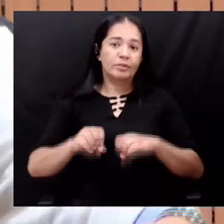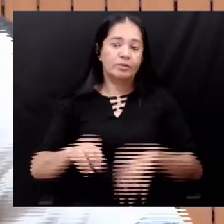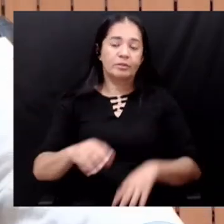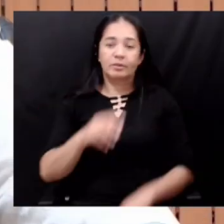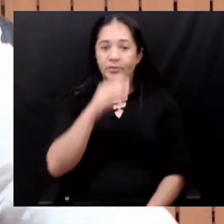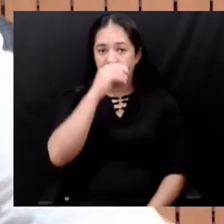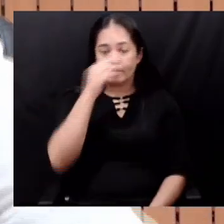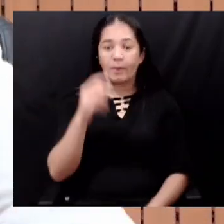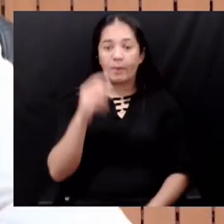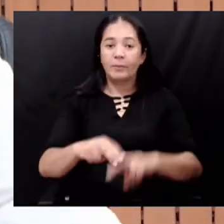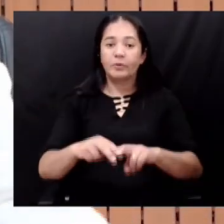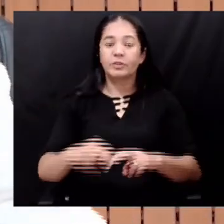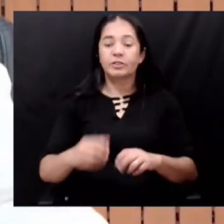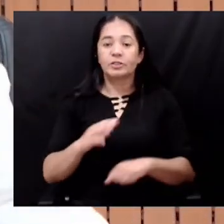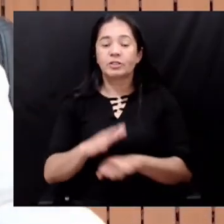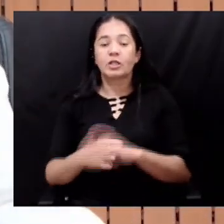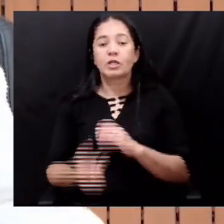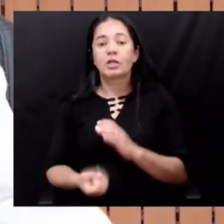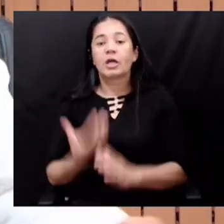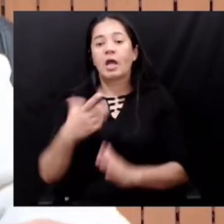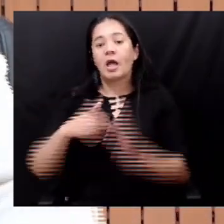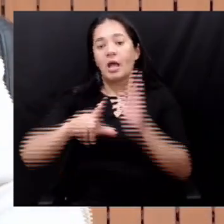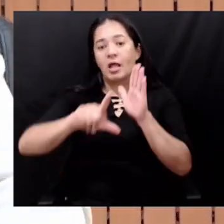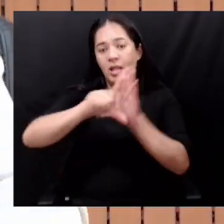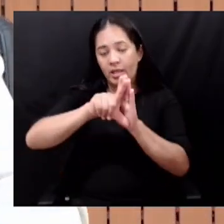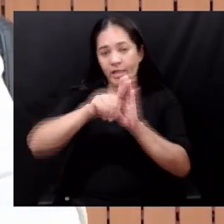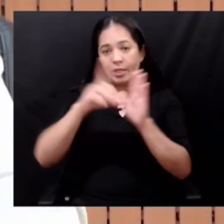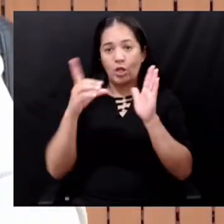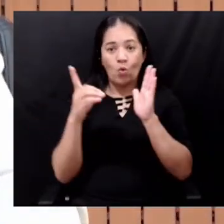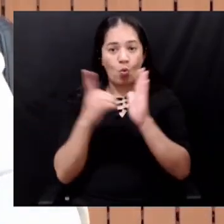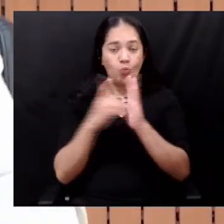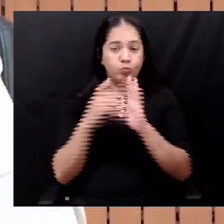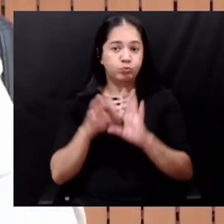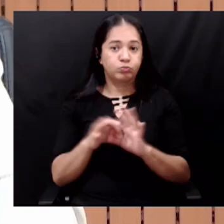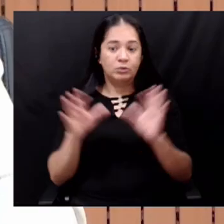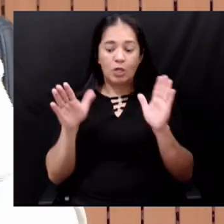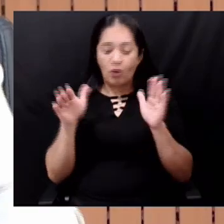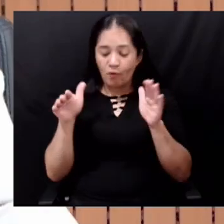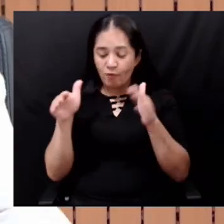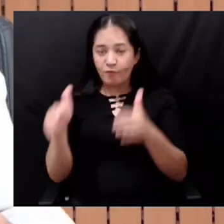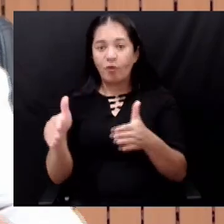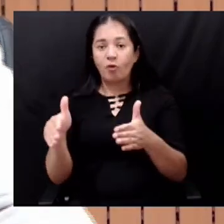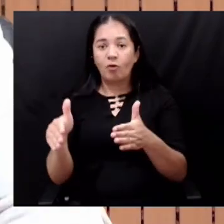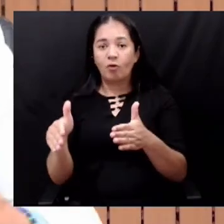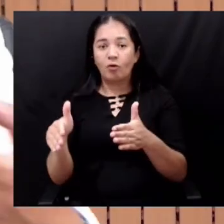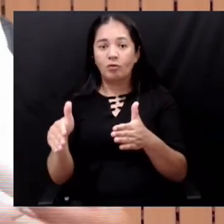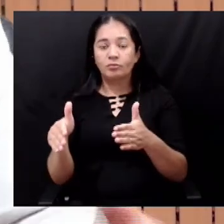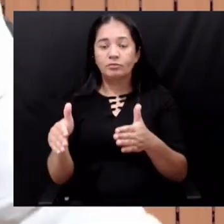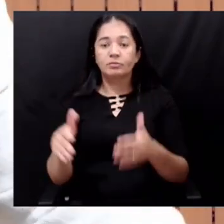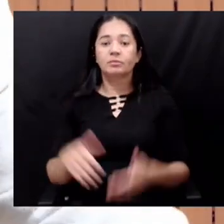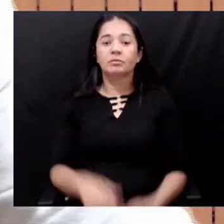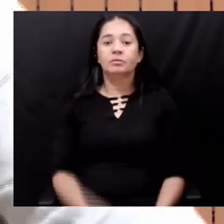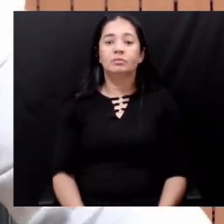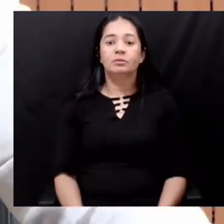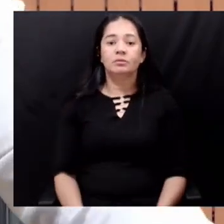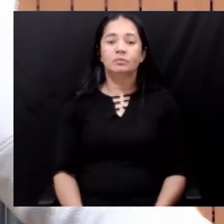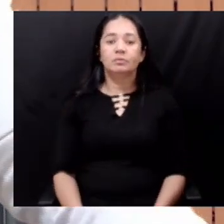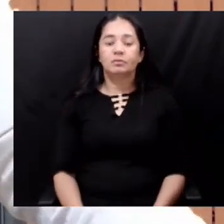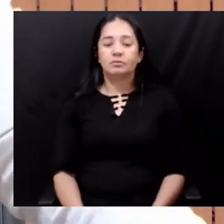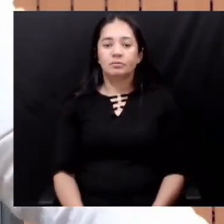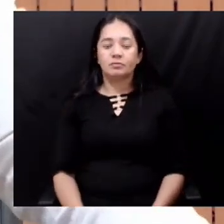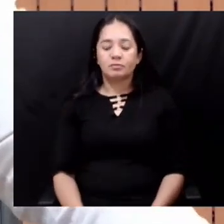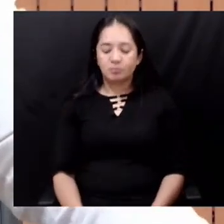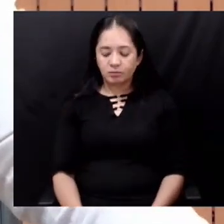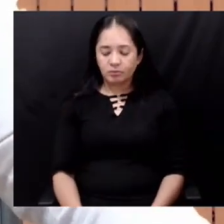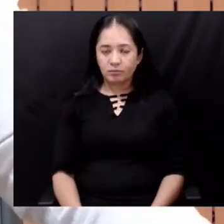ao atualizar o decreto, houve a focalização e, obviamente, isso acaba combinado à alocação